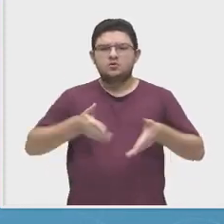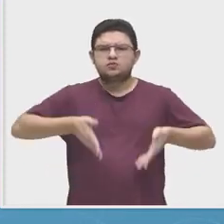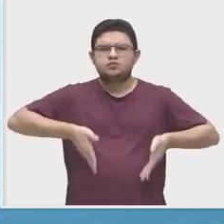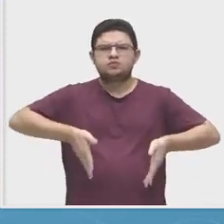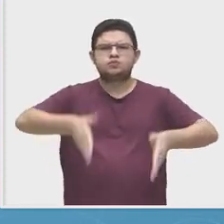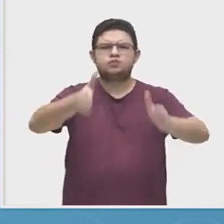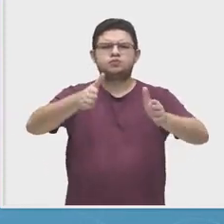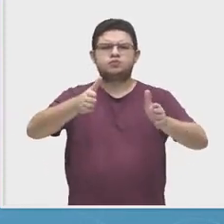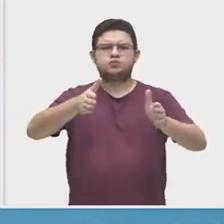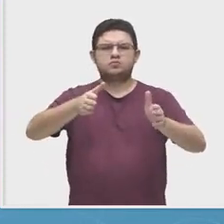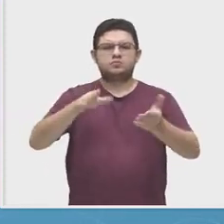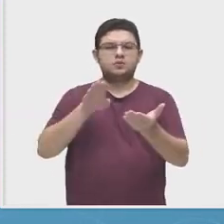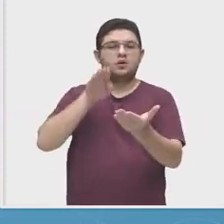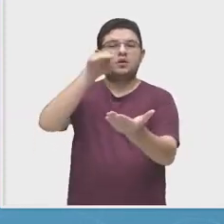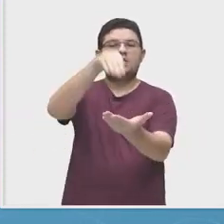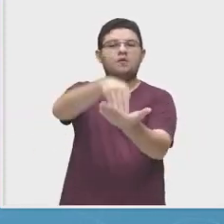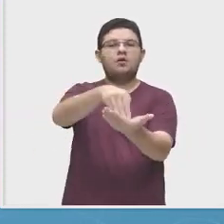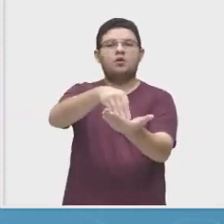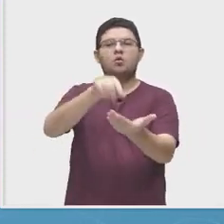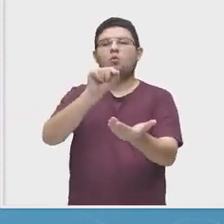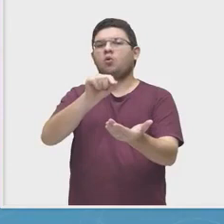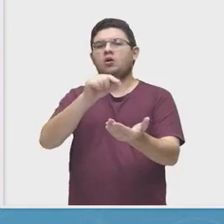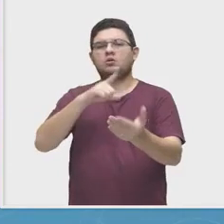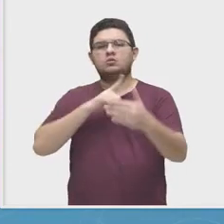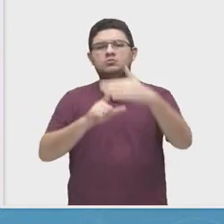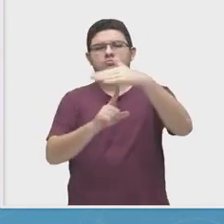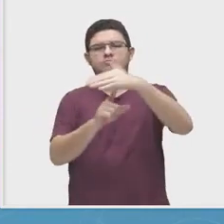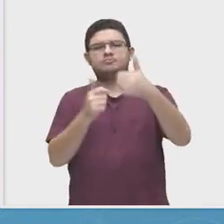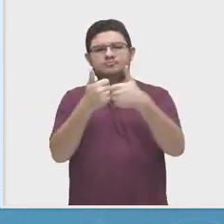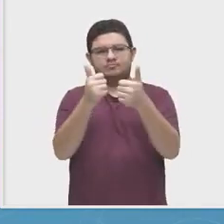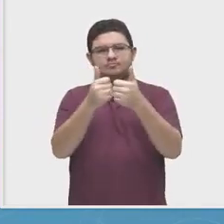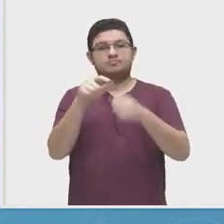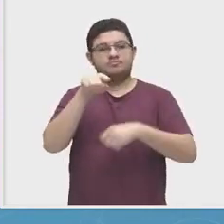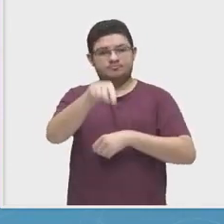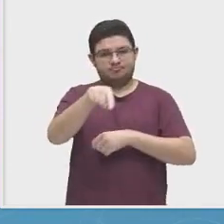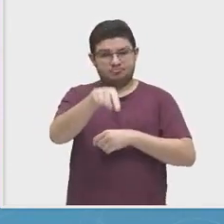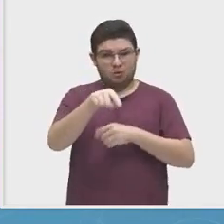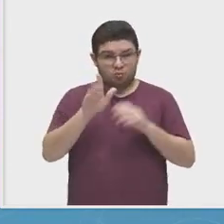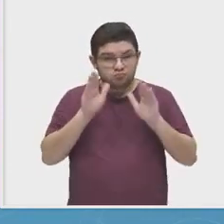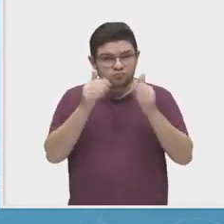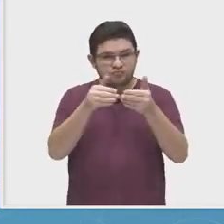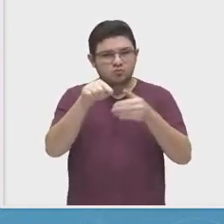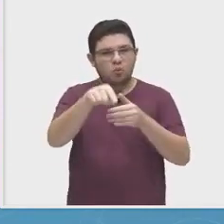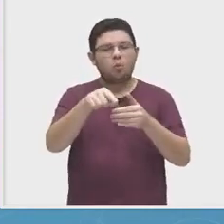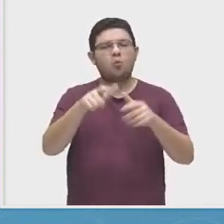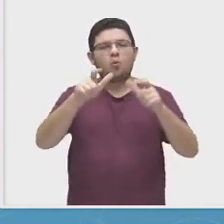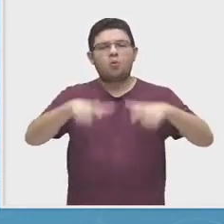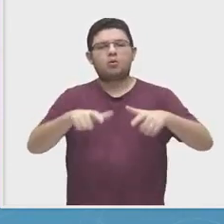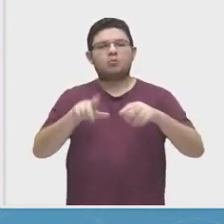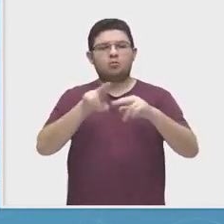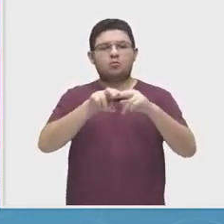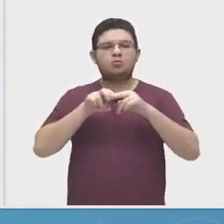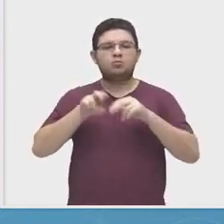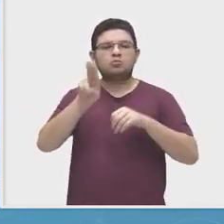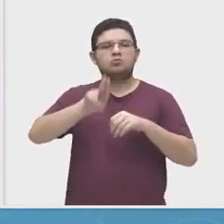exatamente, né, um local bem exato no final da rua, tá? Então, nós vimos aí,